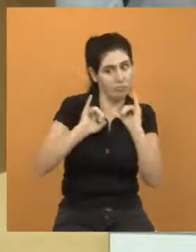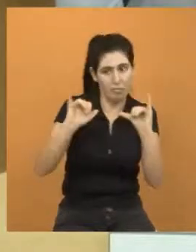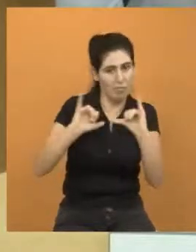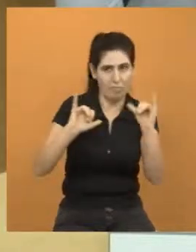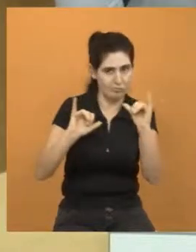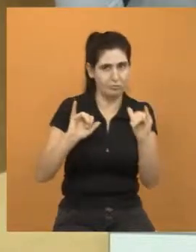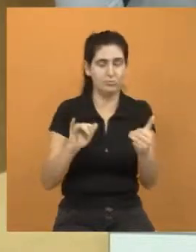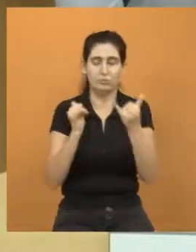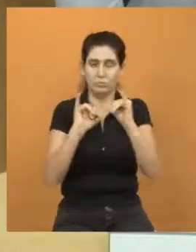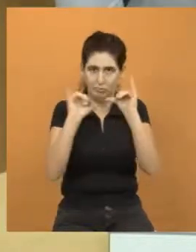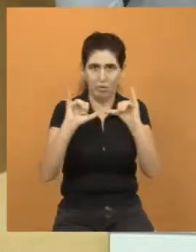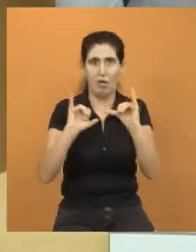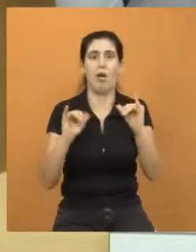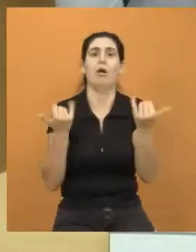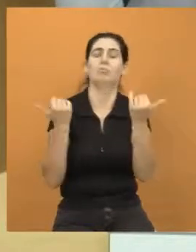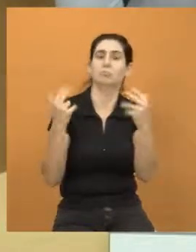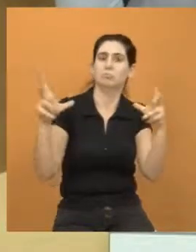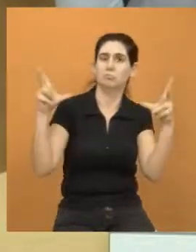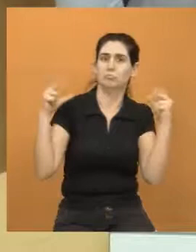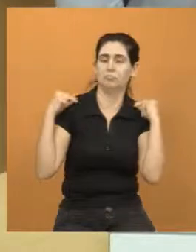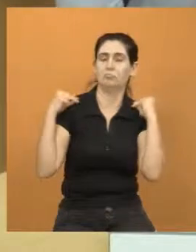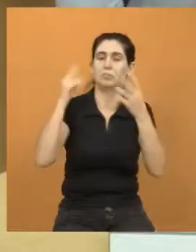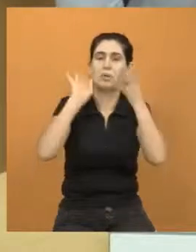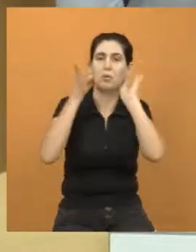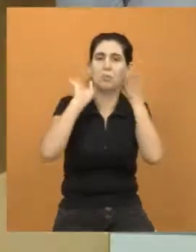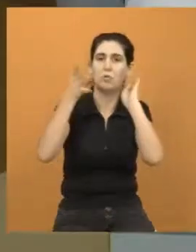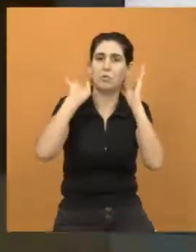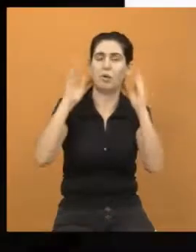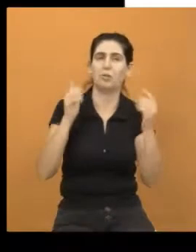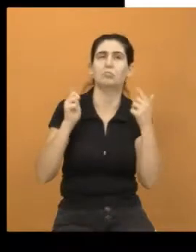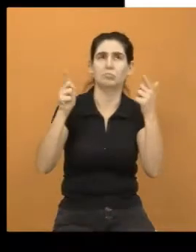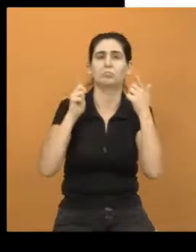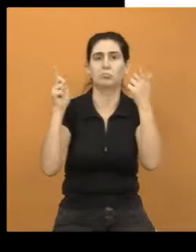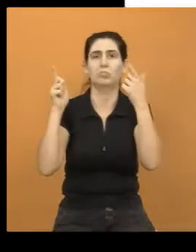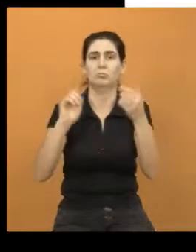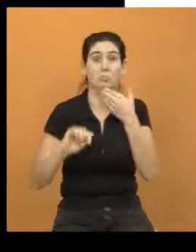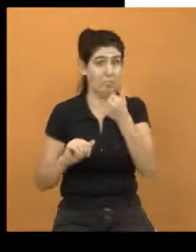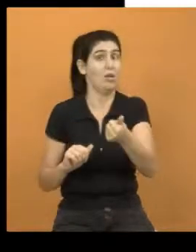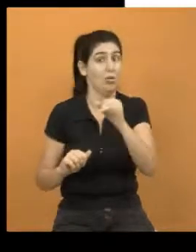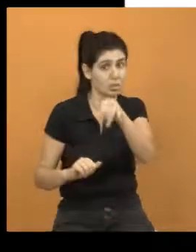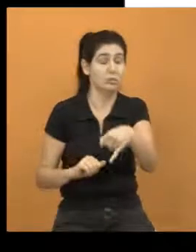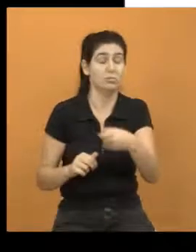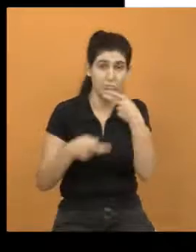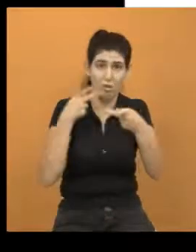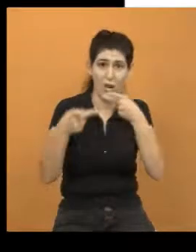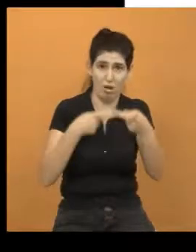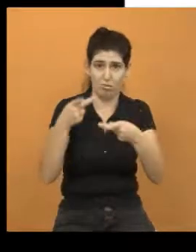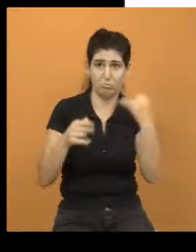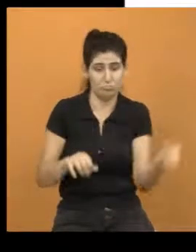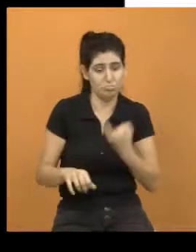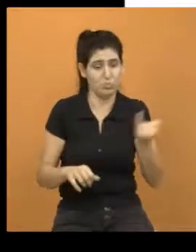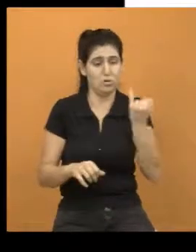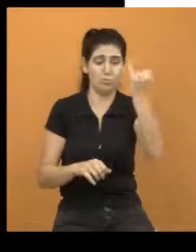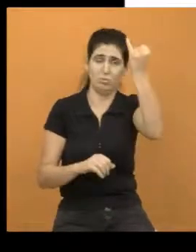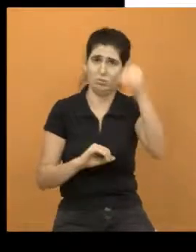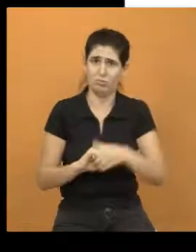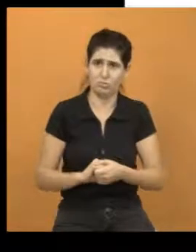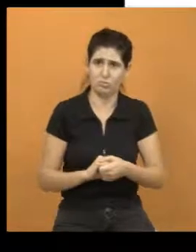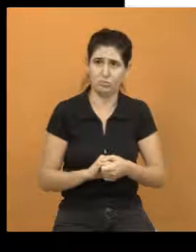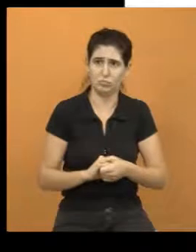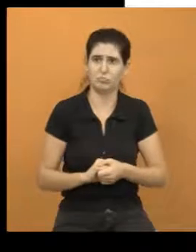né? Eu queria que mostrar o primeiro slide, onde a gente vê aí esse olhar da